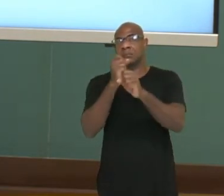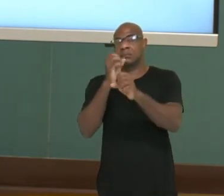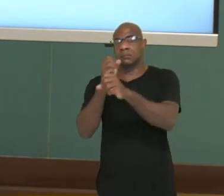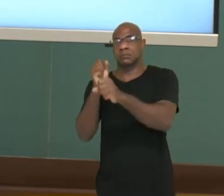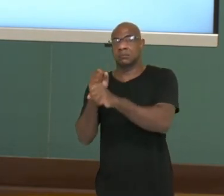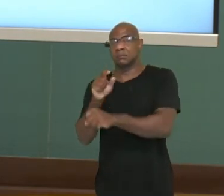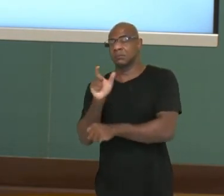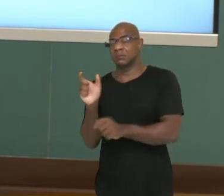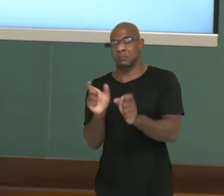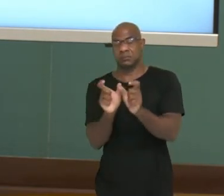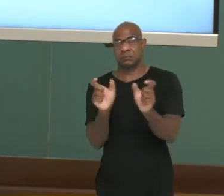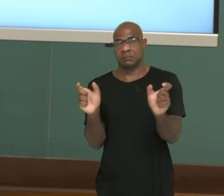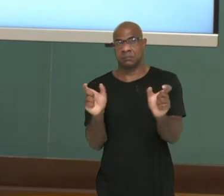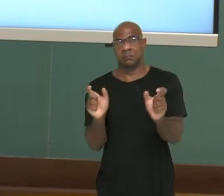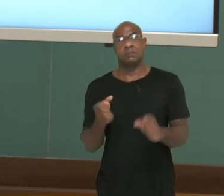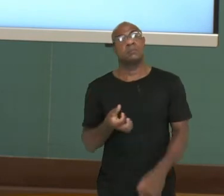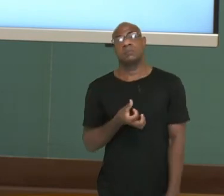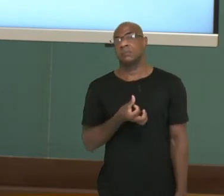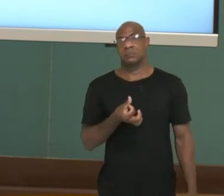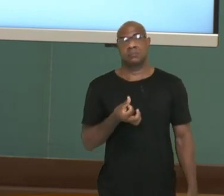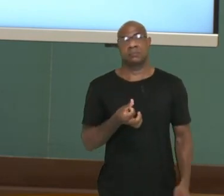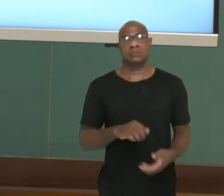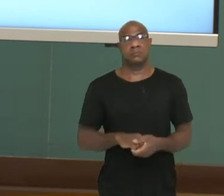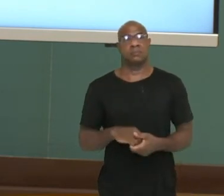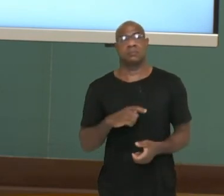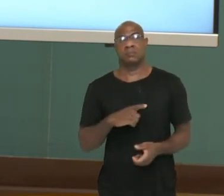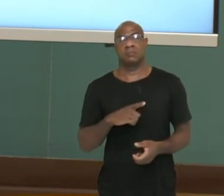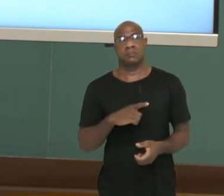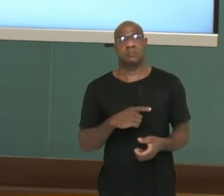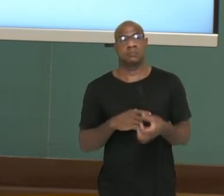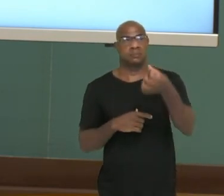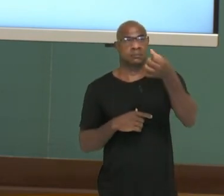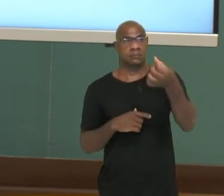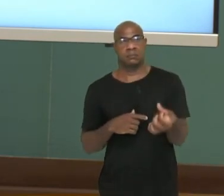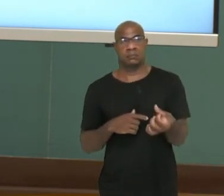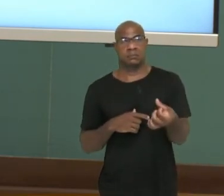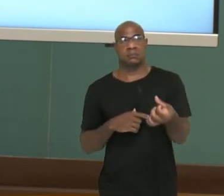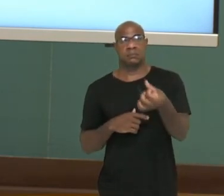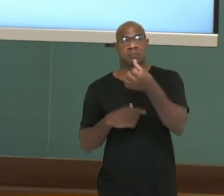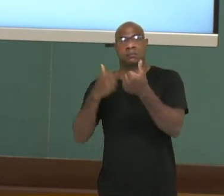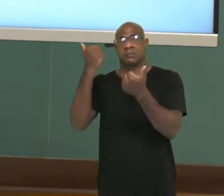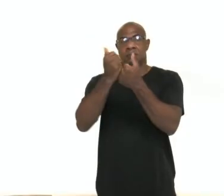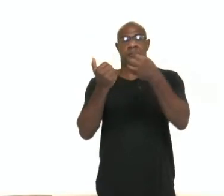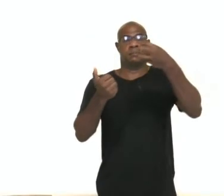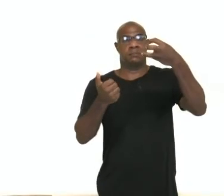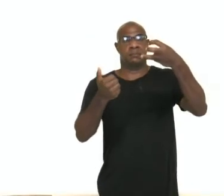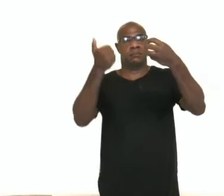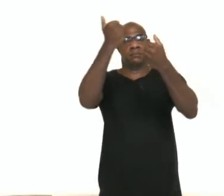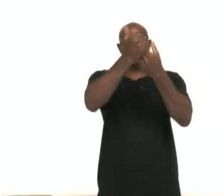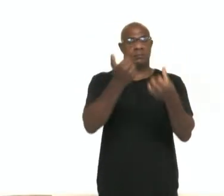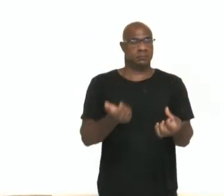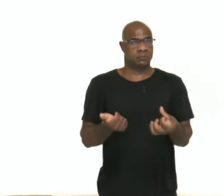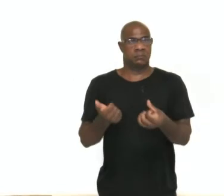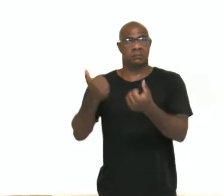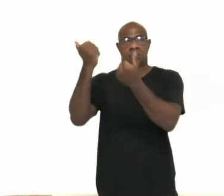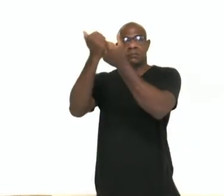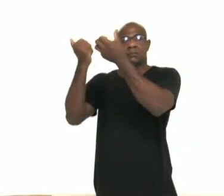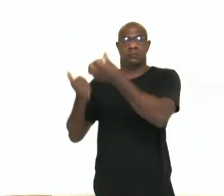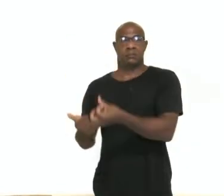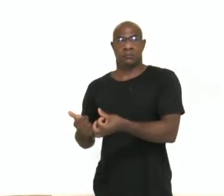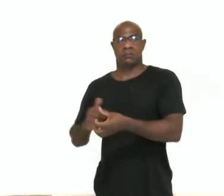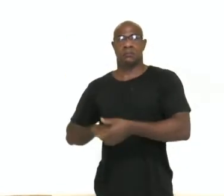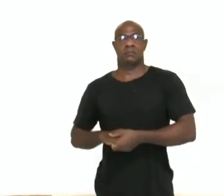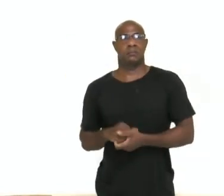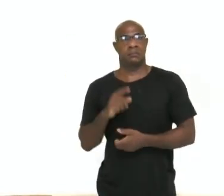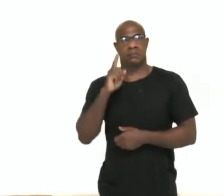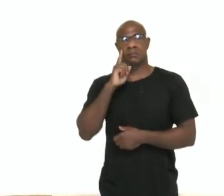3, 6. Então, eu vou ter 6 volts, a soma dos épsilons. Agora, a